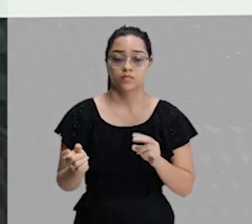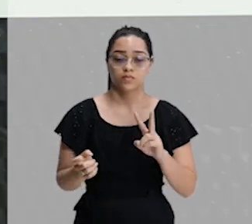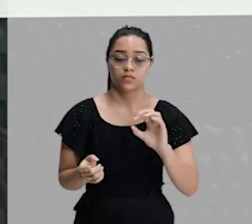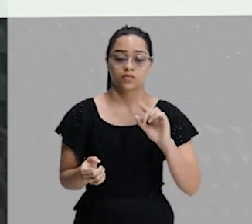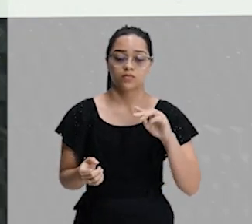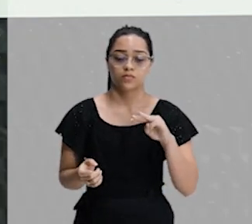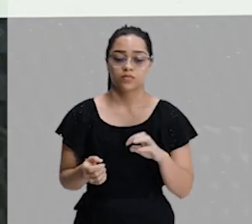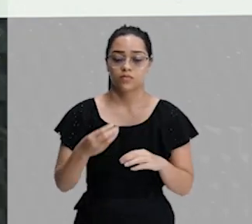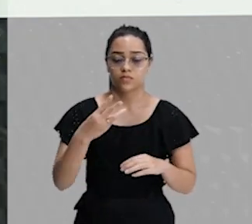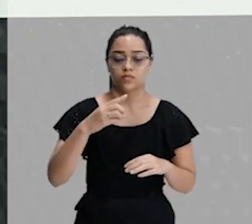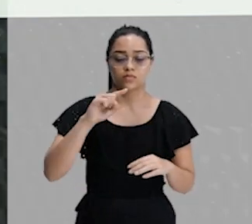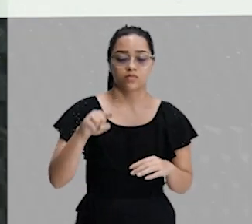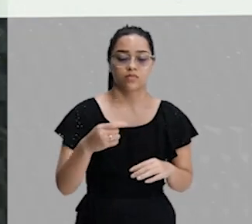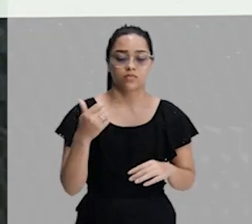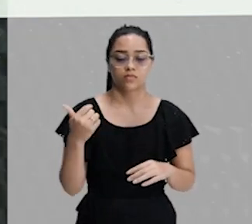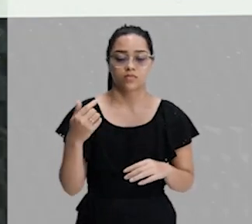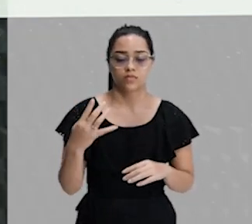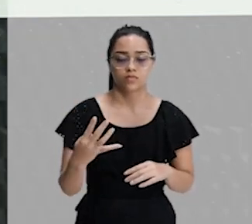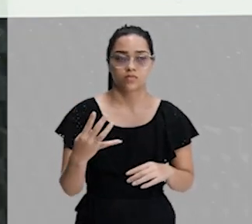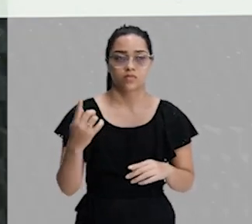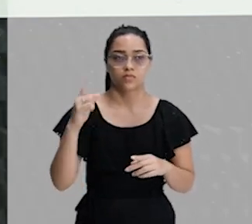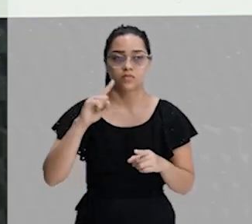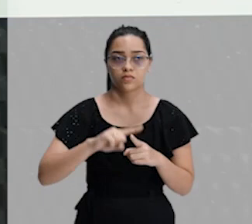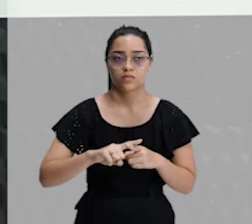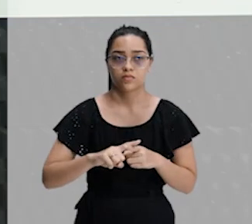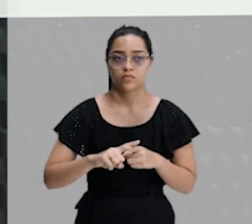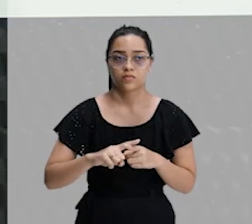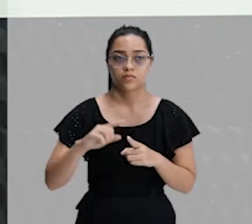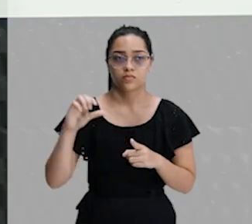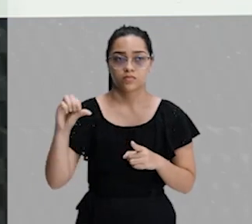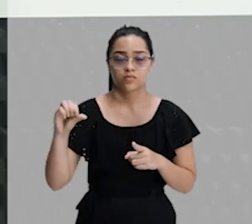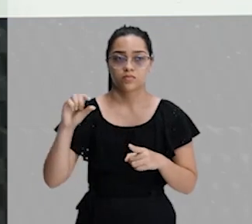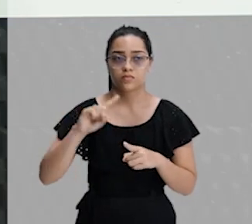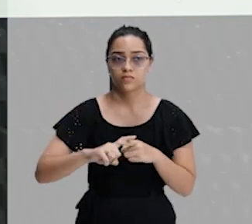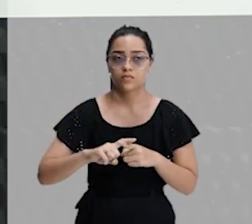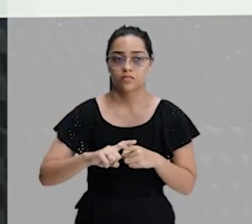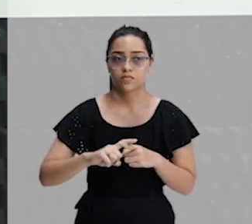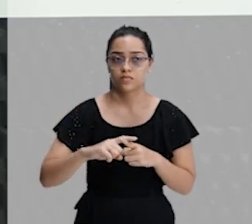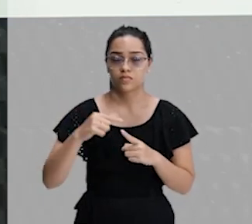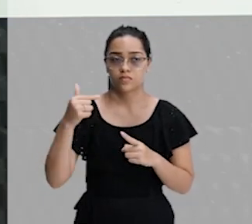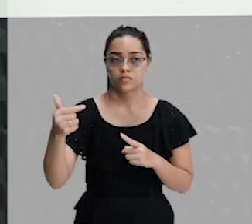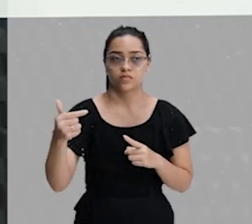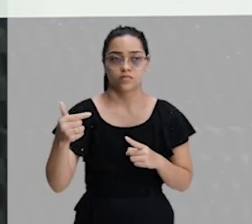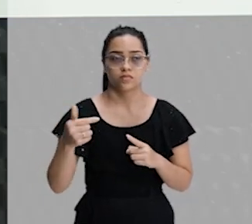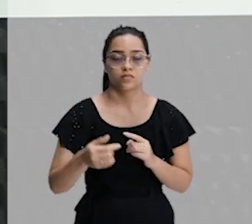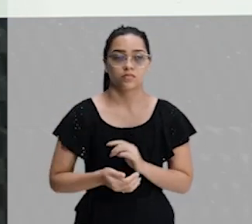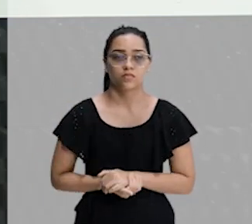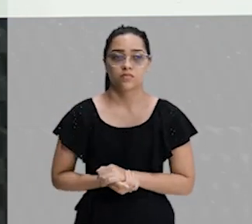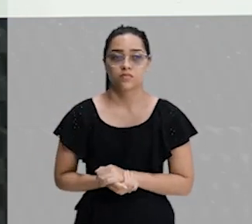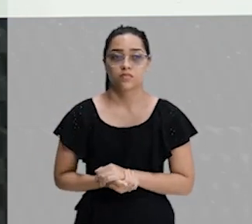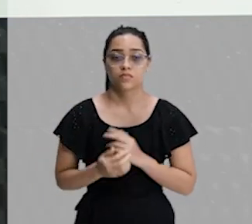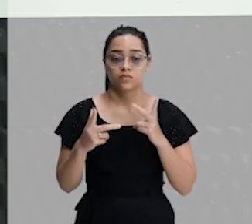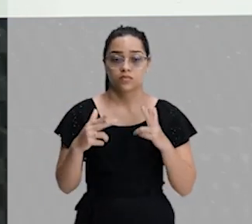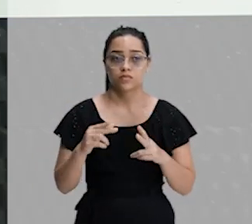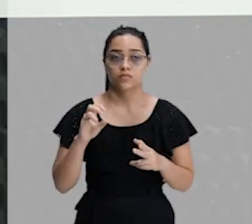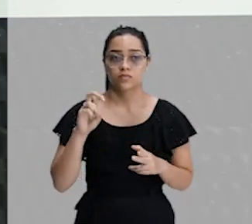a 3,14 multiplicado por 9 multiplicado por 2. Pessoal, isso aqui vai